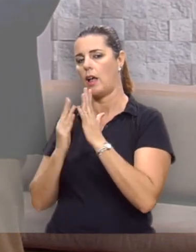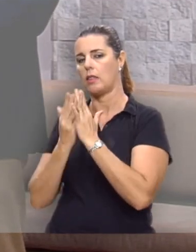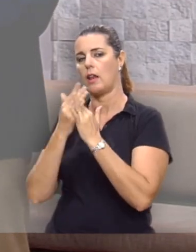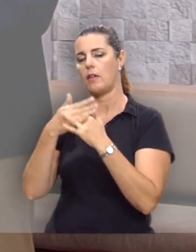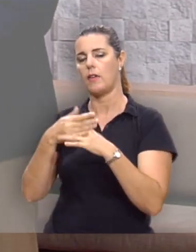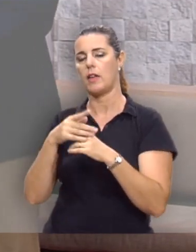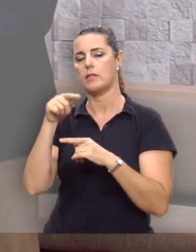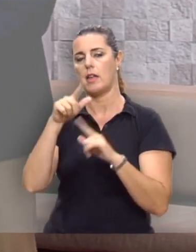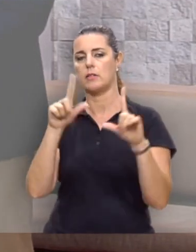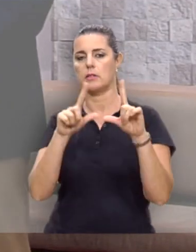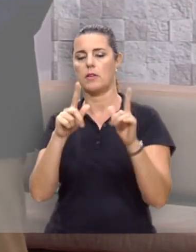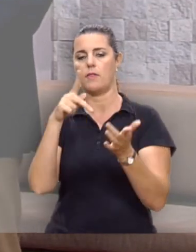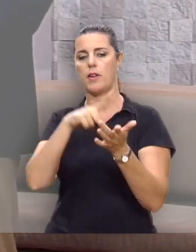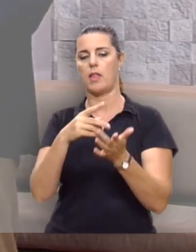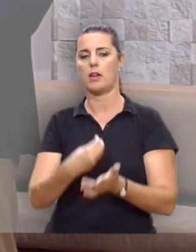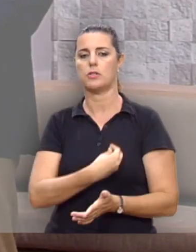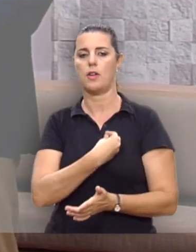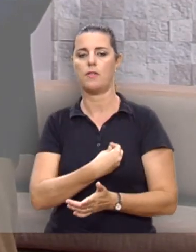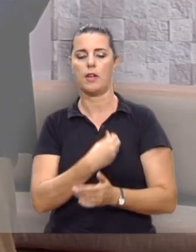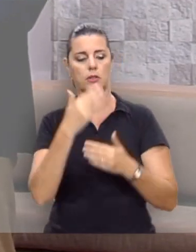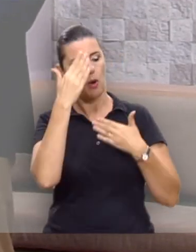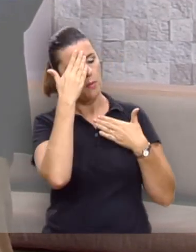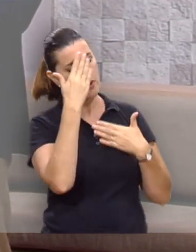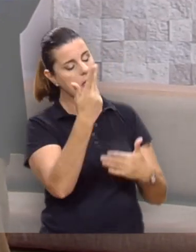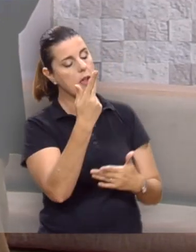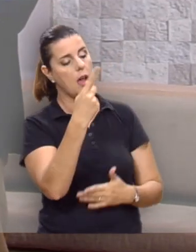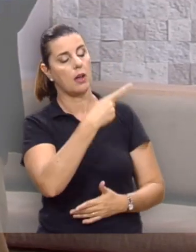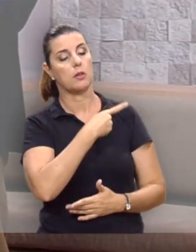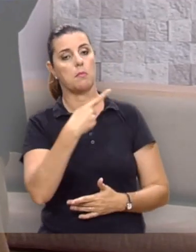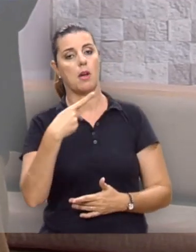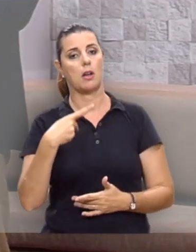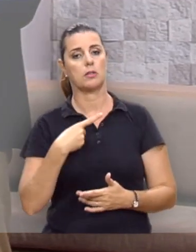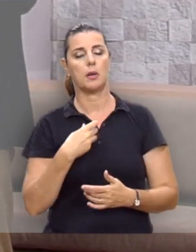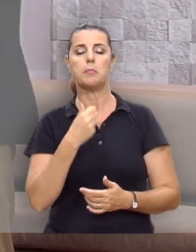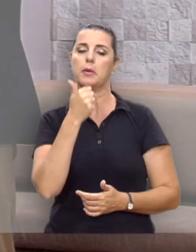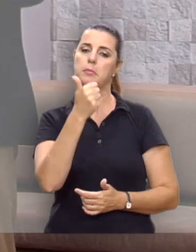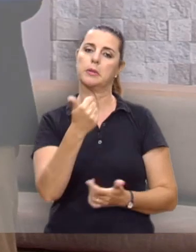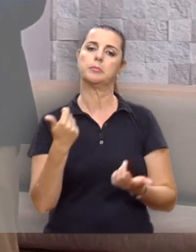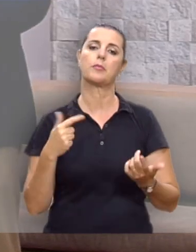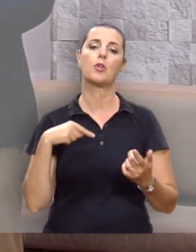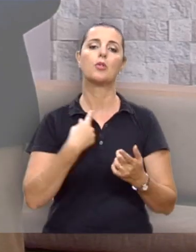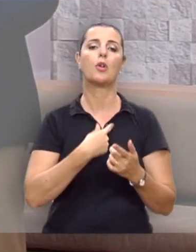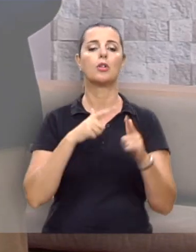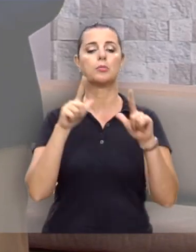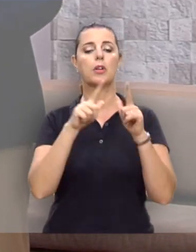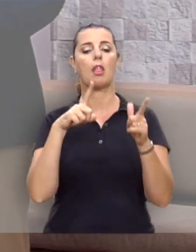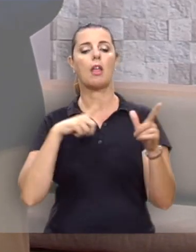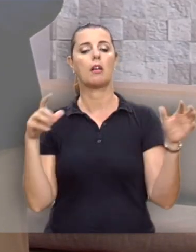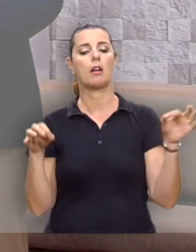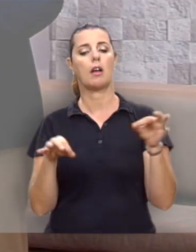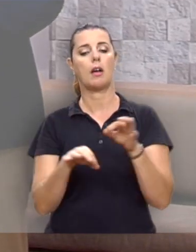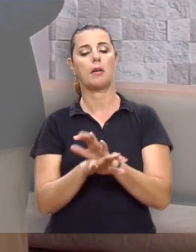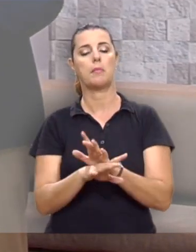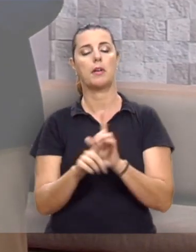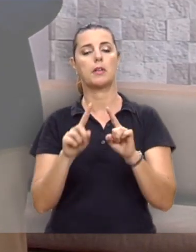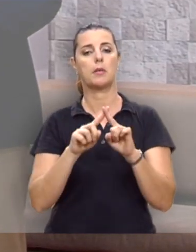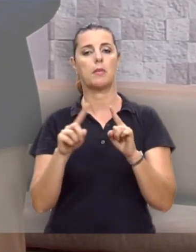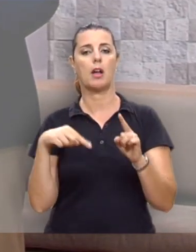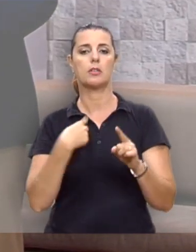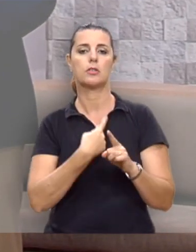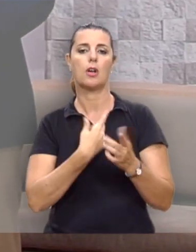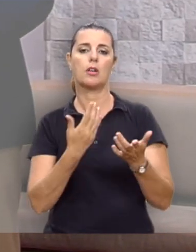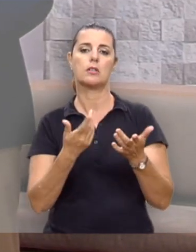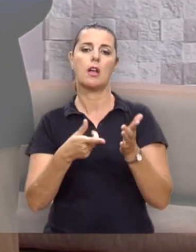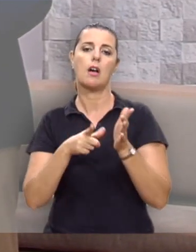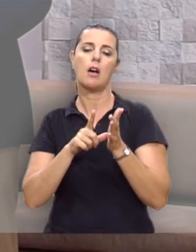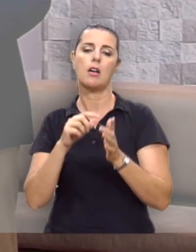meio desse programa fantástico que é o Verdade e Vida. Muito obrigado, pastor. Muito obrigado. Pois bem, o nosso programa está encerrando, mas